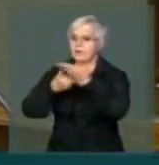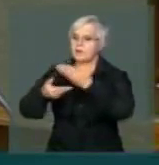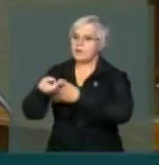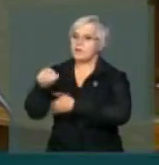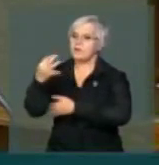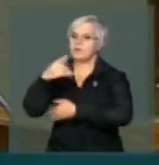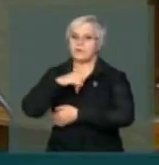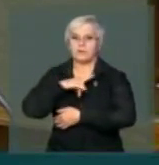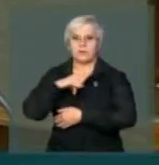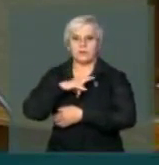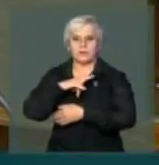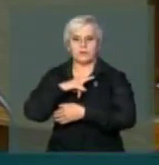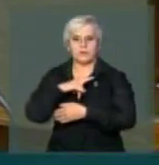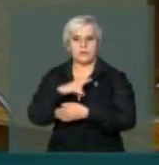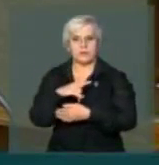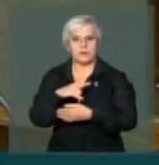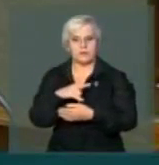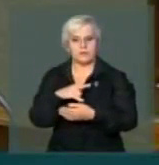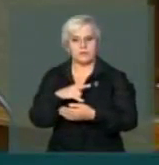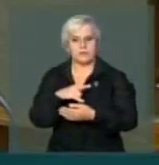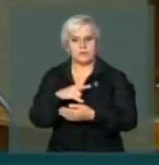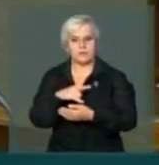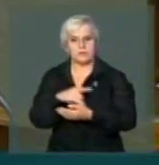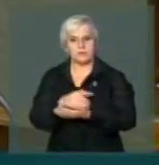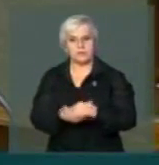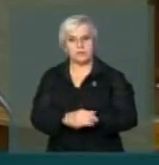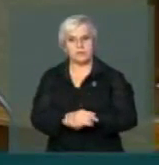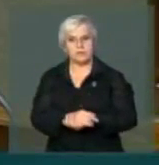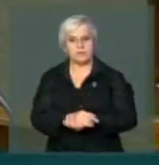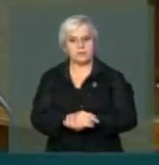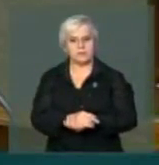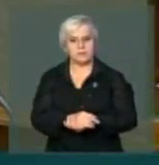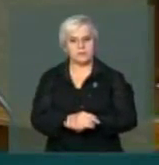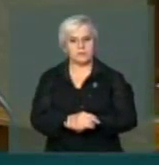por intermediário, está-se